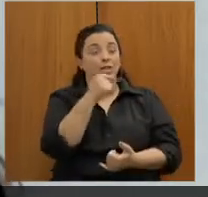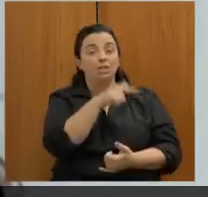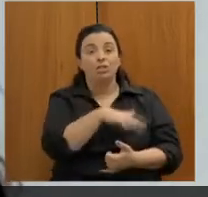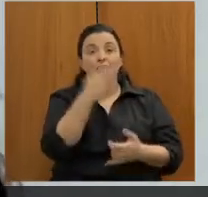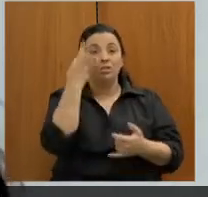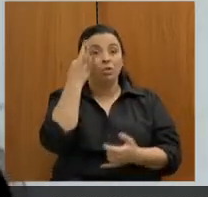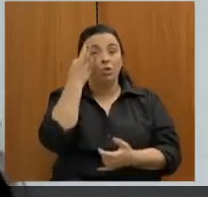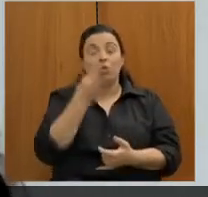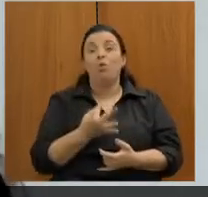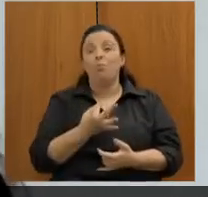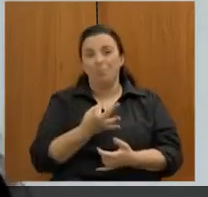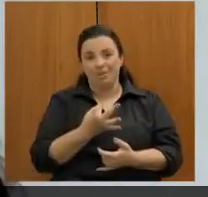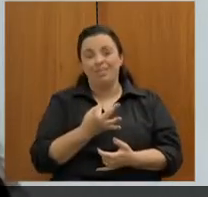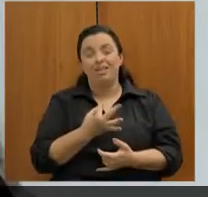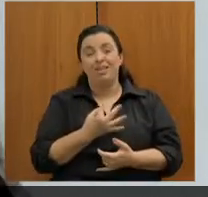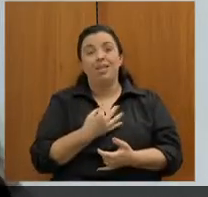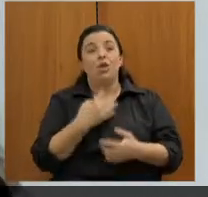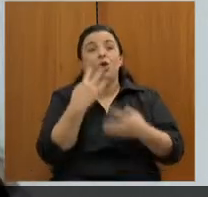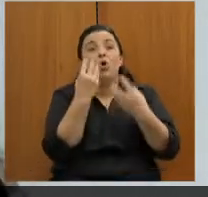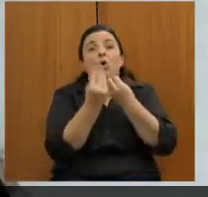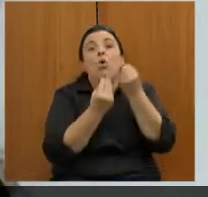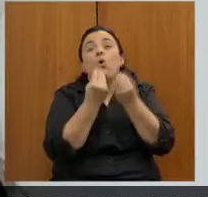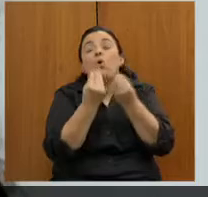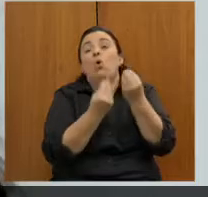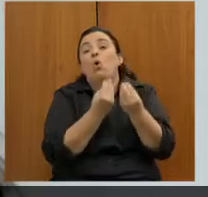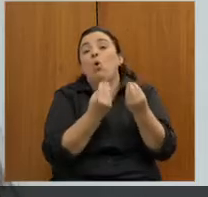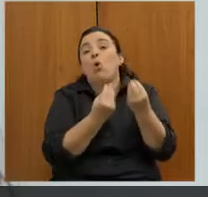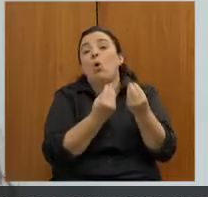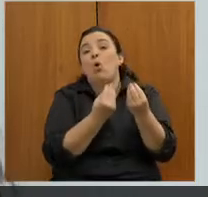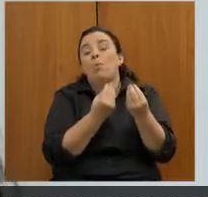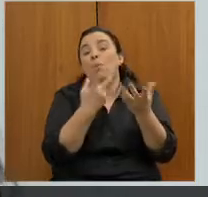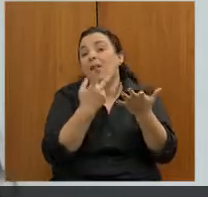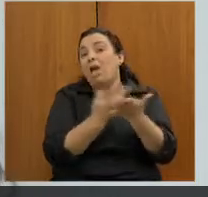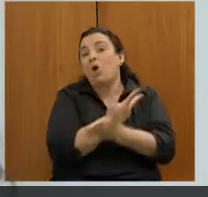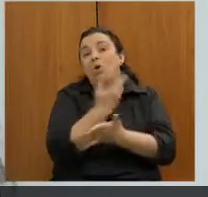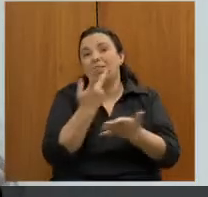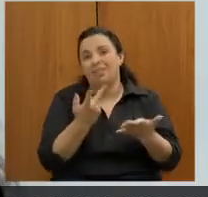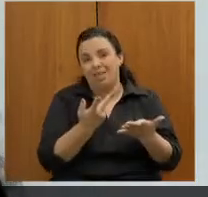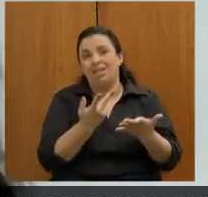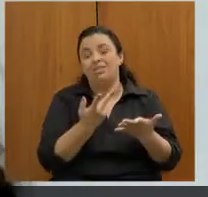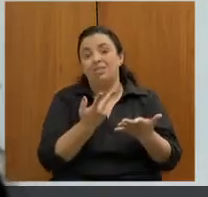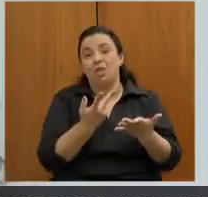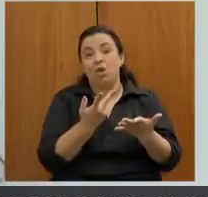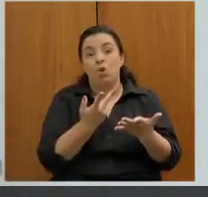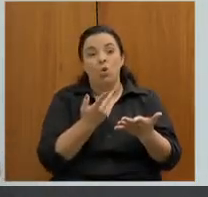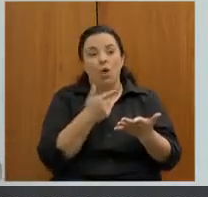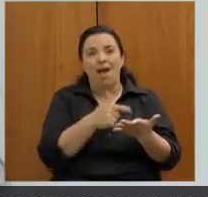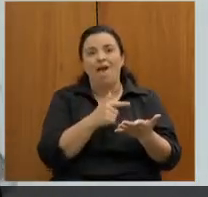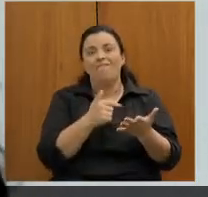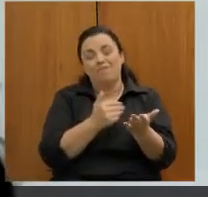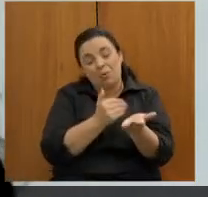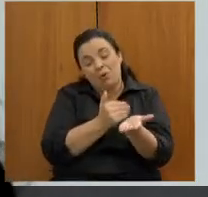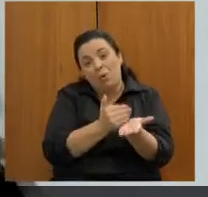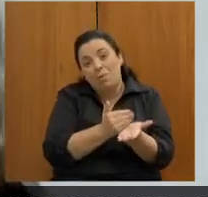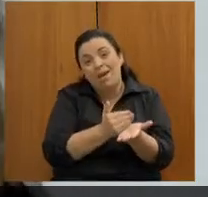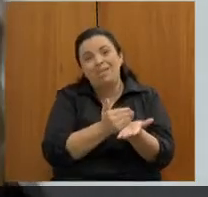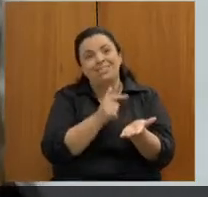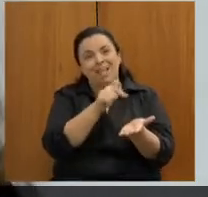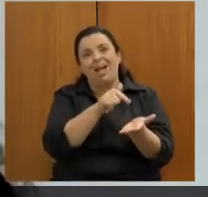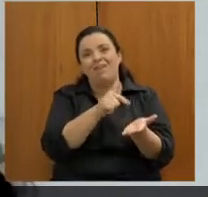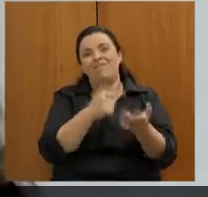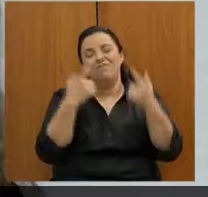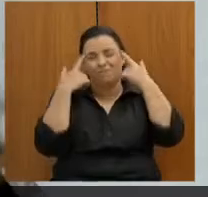entenderem como que faz E como que acontece o ciclo da violência porque senão